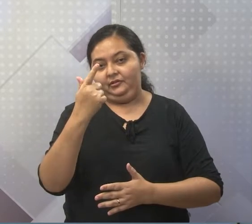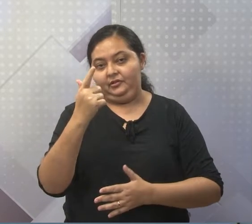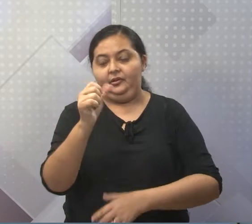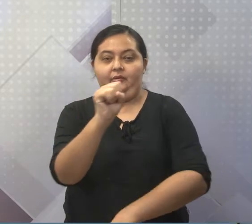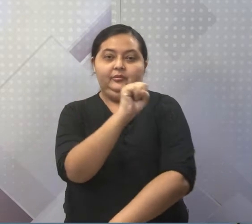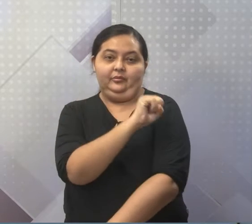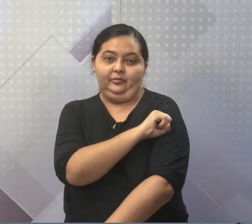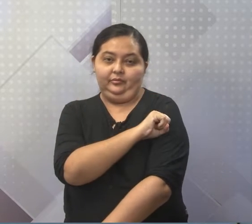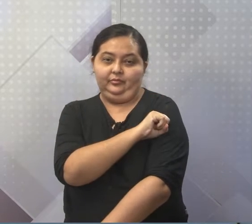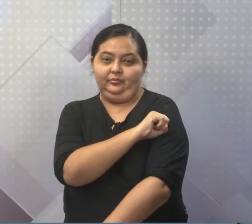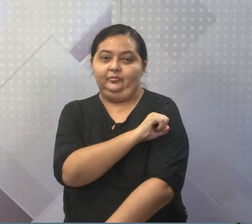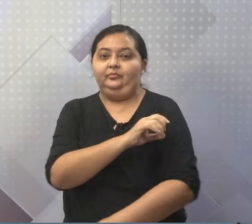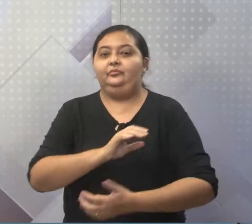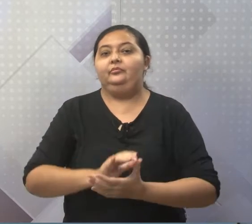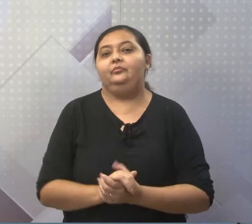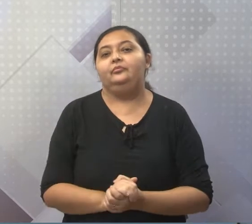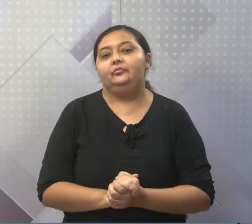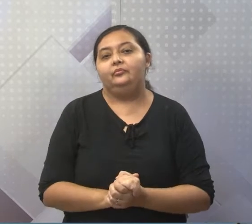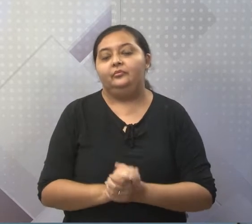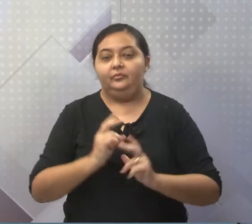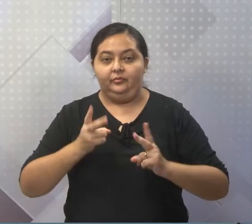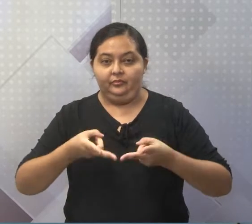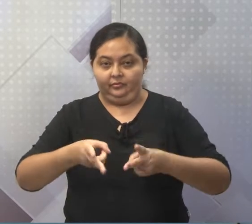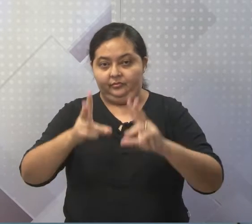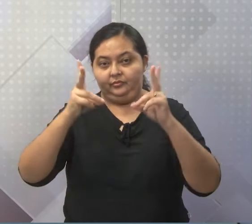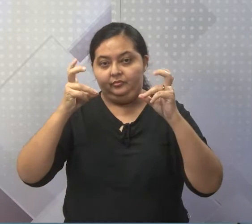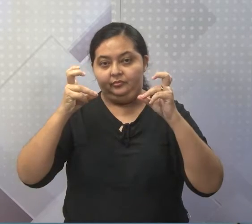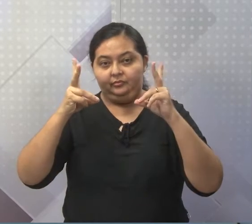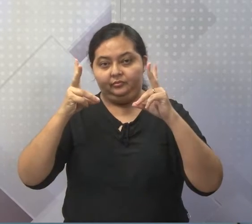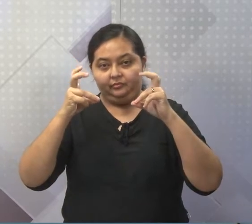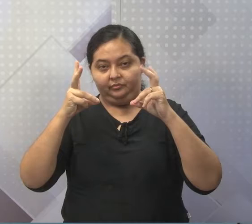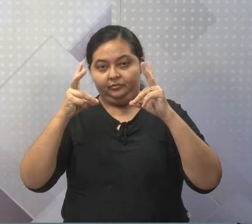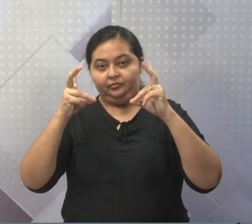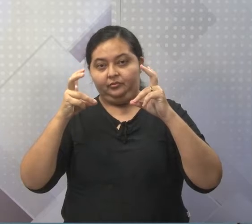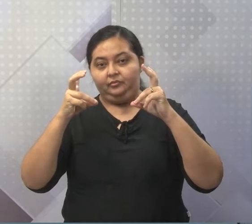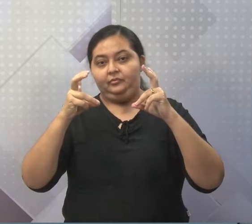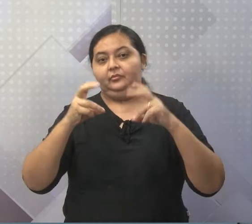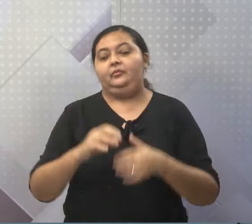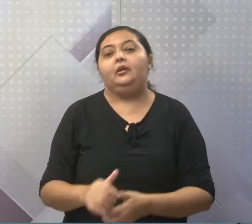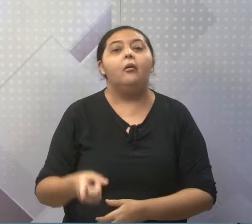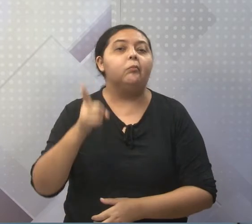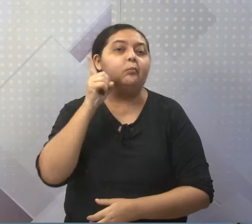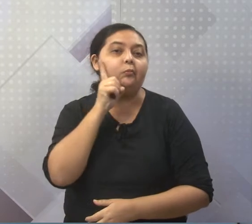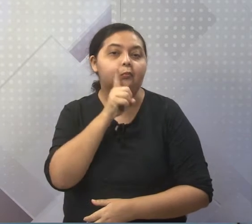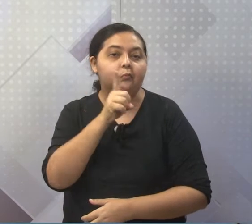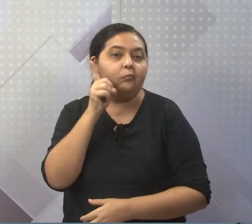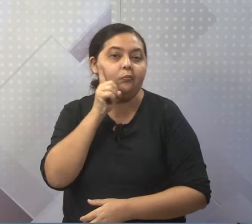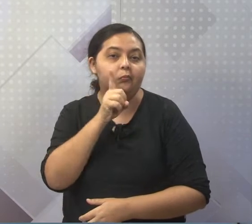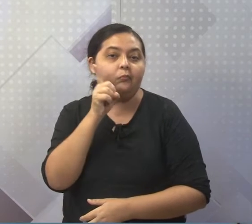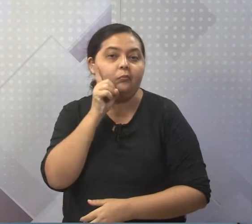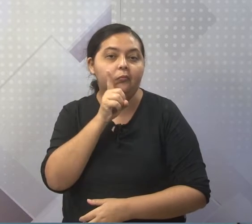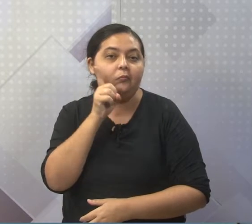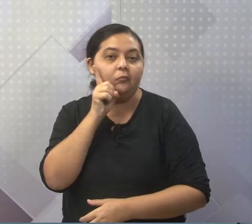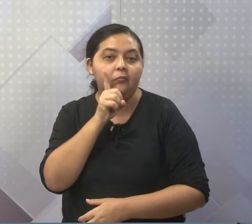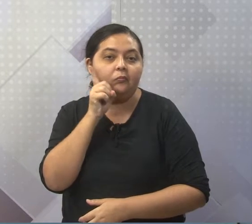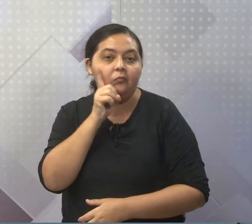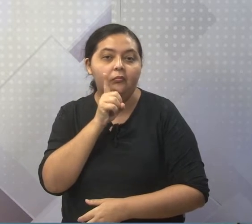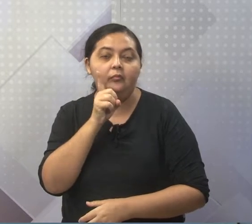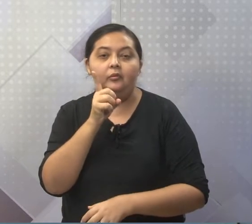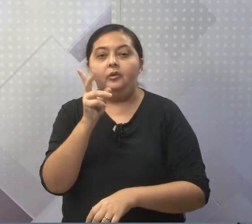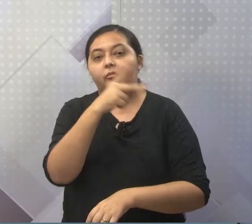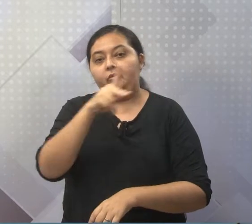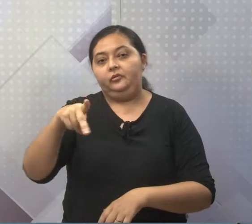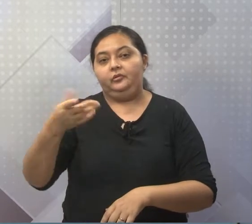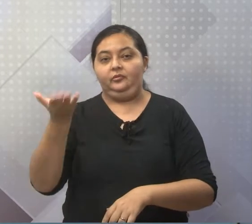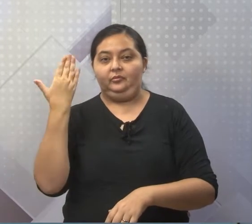teus para o 8º ano dando conta que nada conteúdo sobre o continente americano aí tu professor